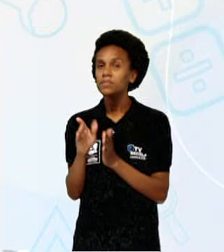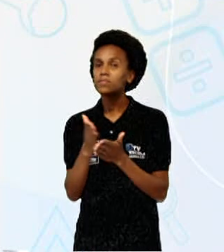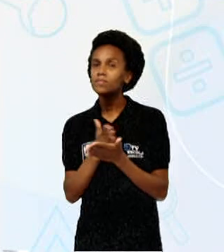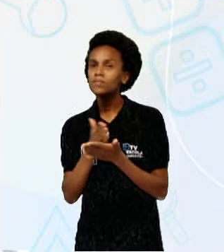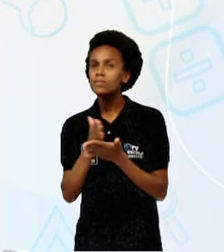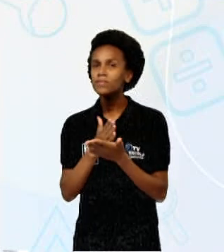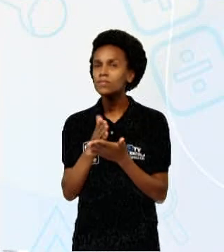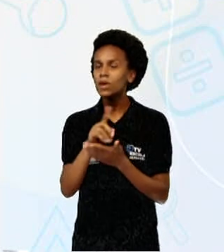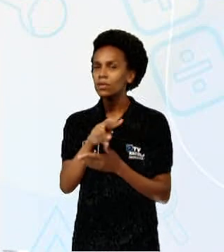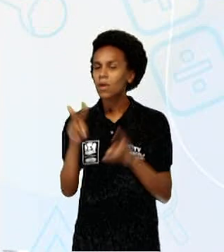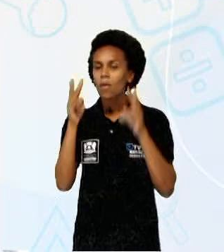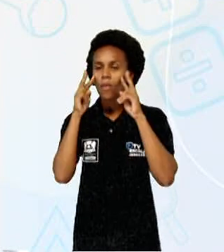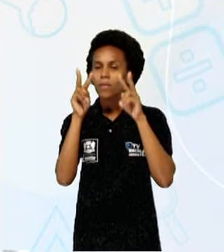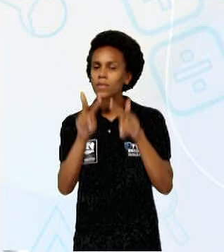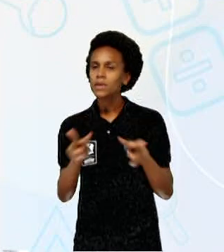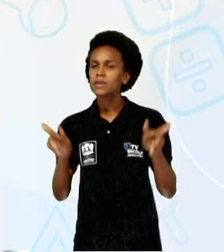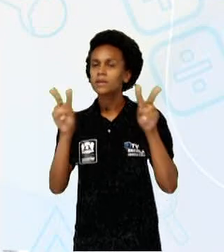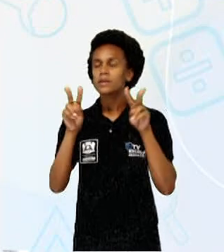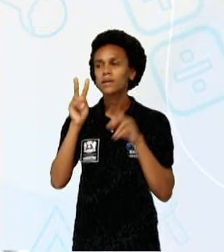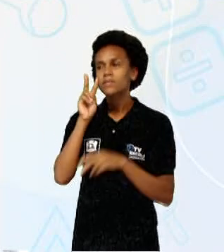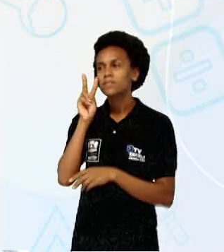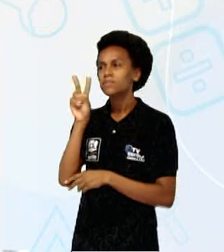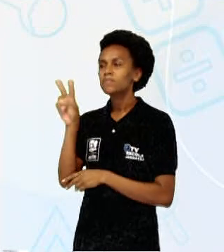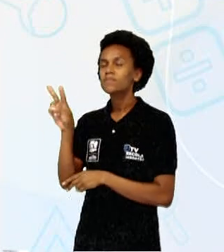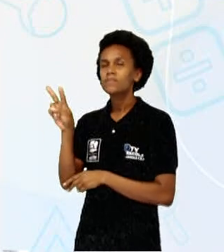Observe bem a imagem